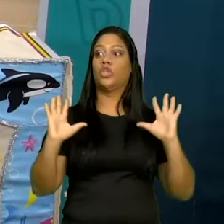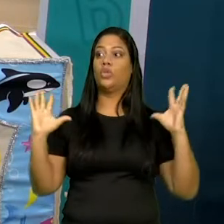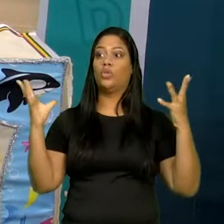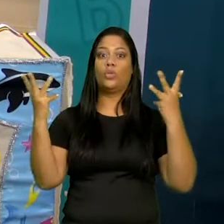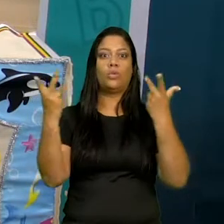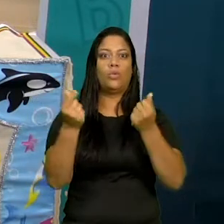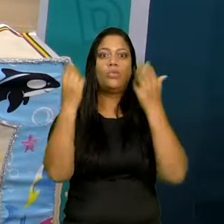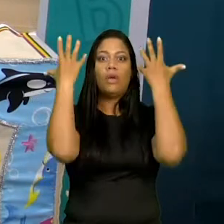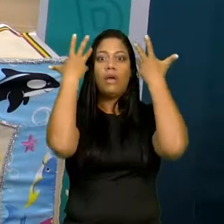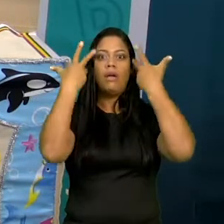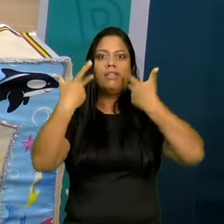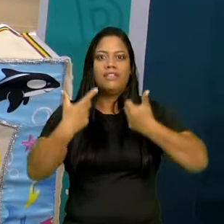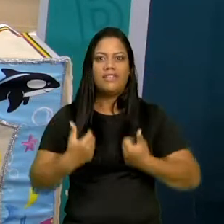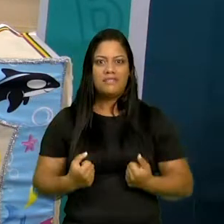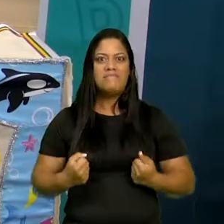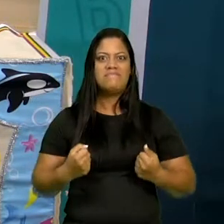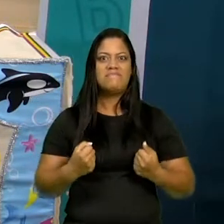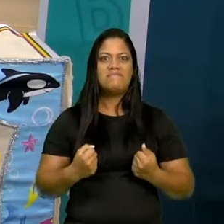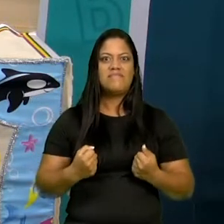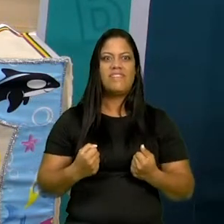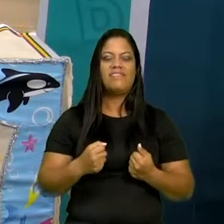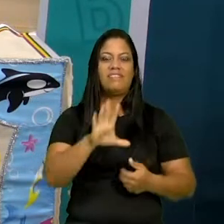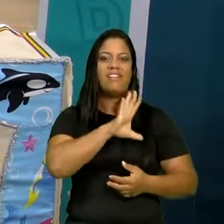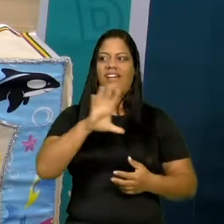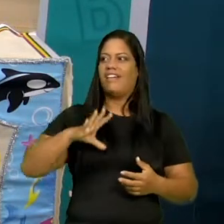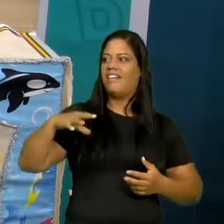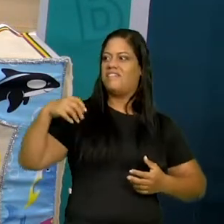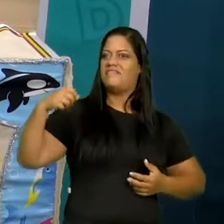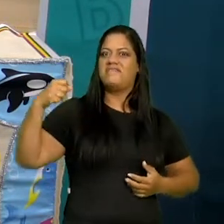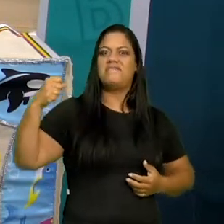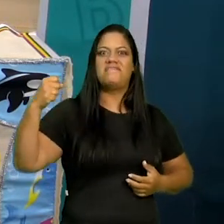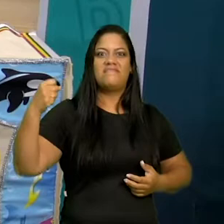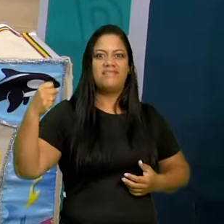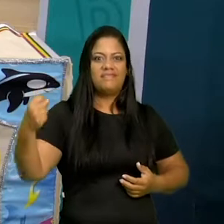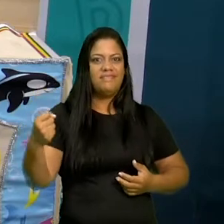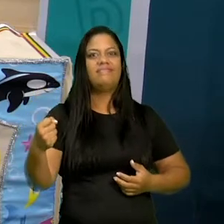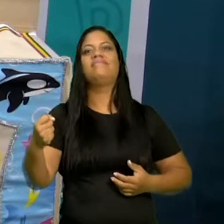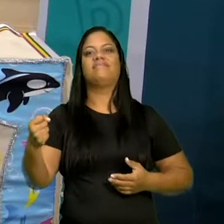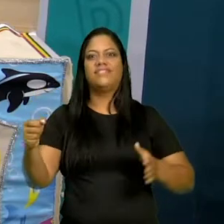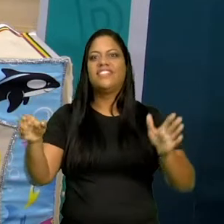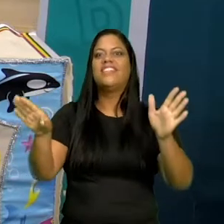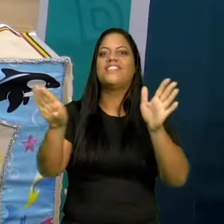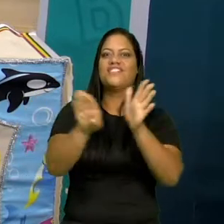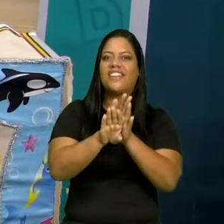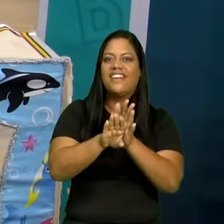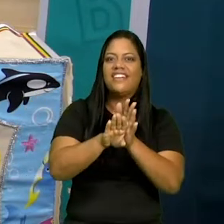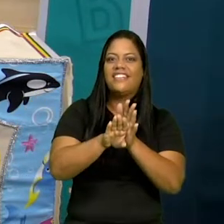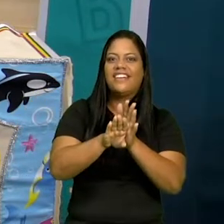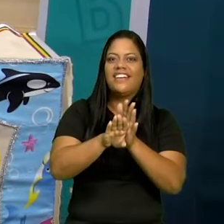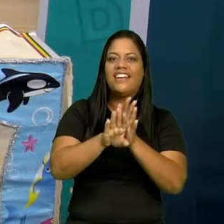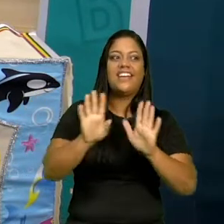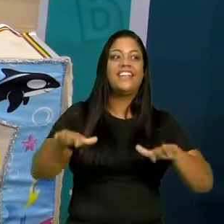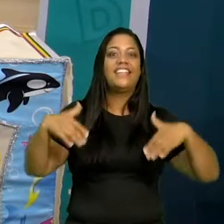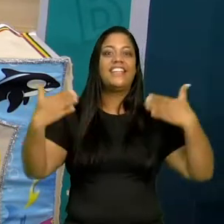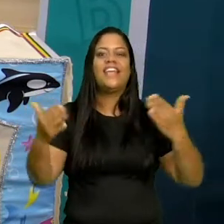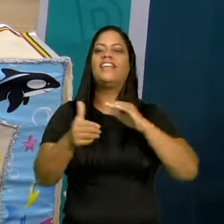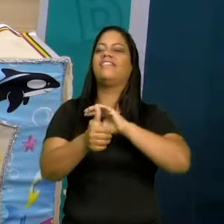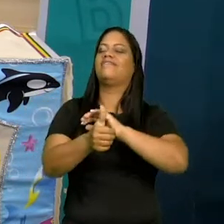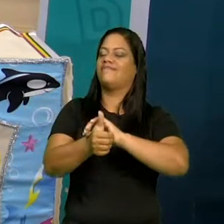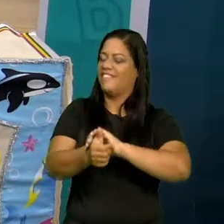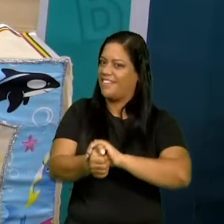animais comemorando, leiturinha. O quê? A chegada... de quem? Da